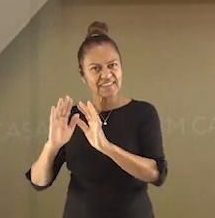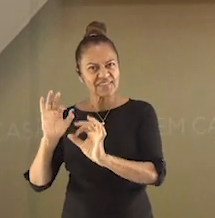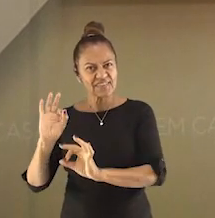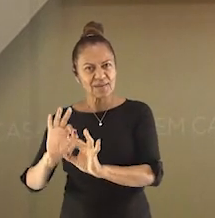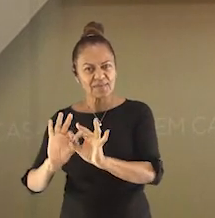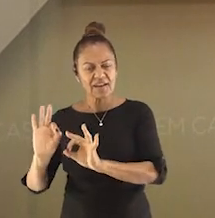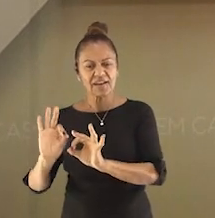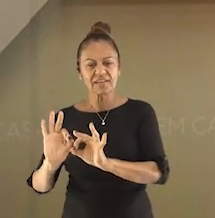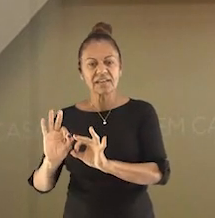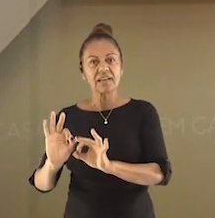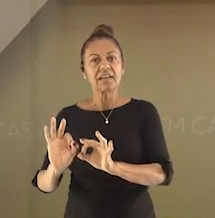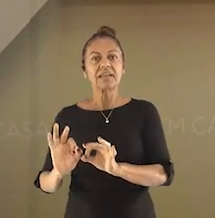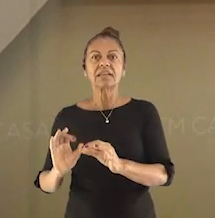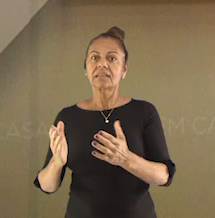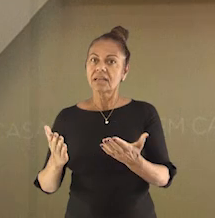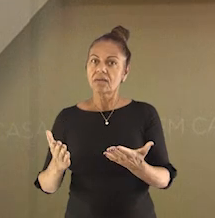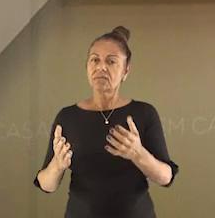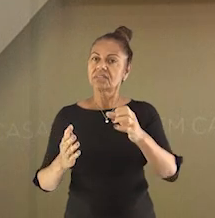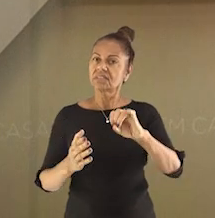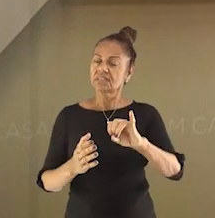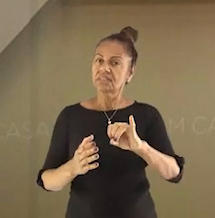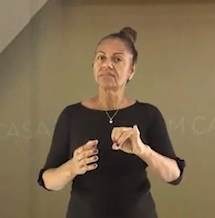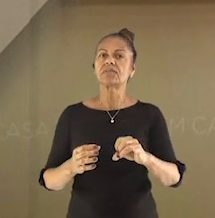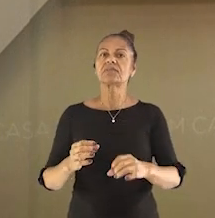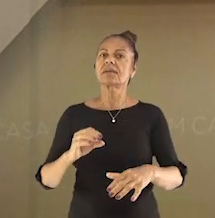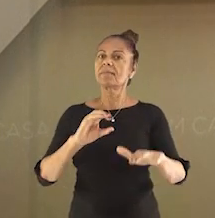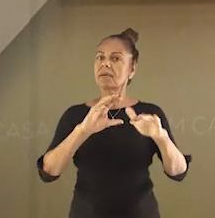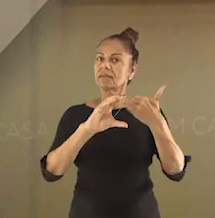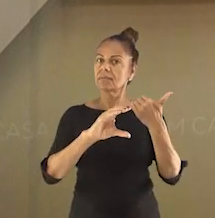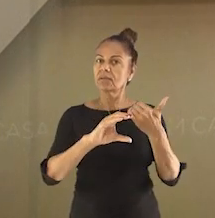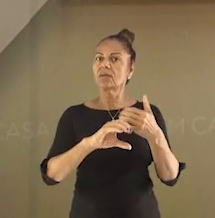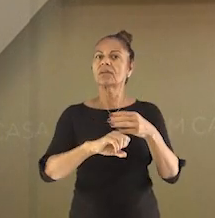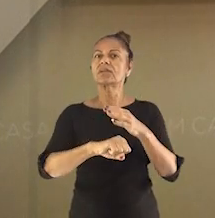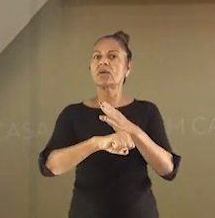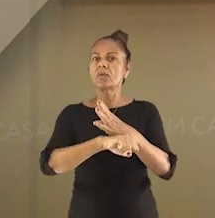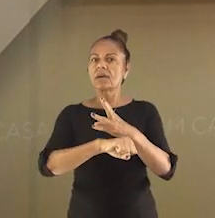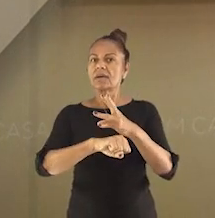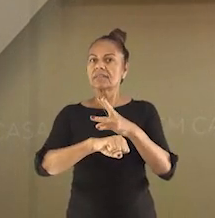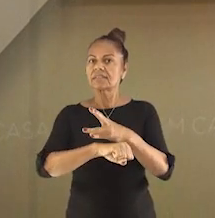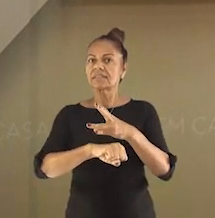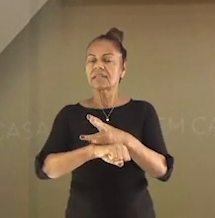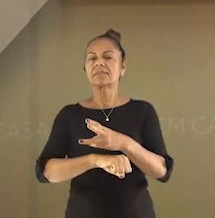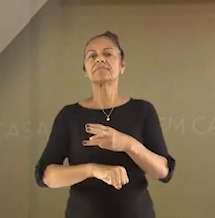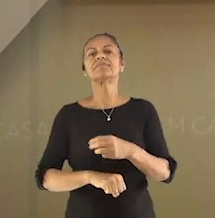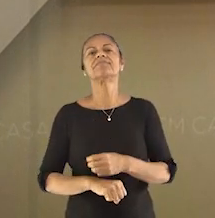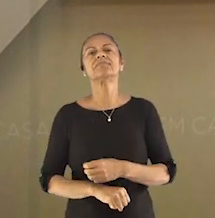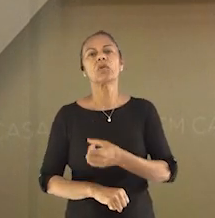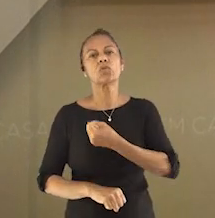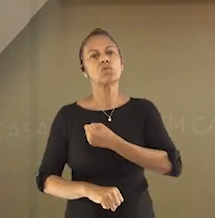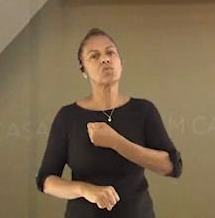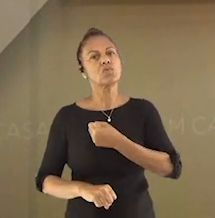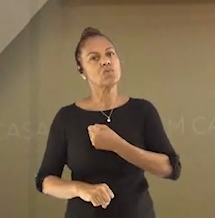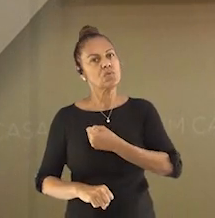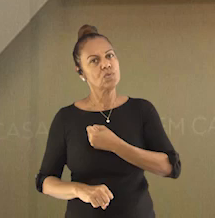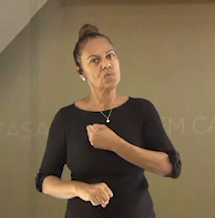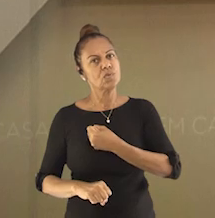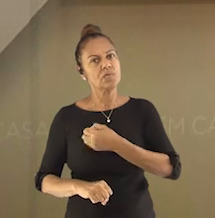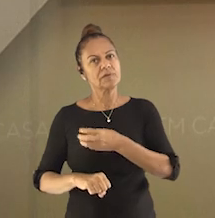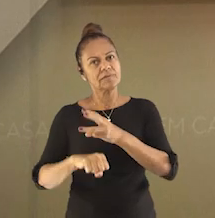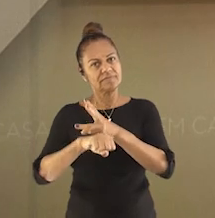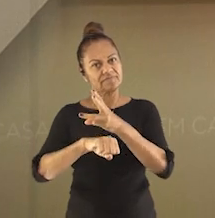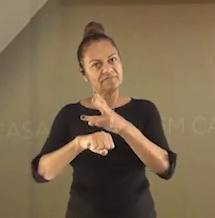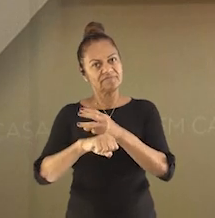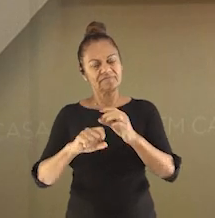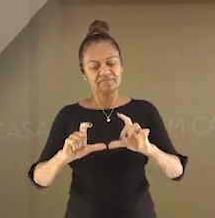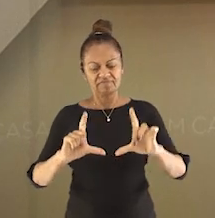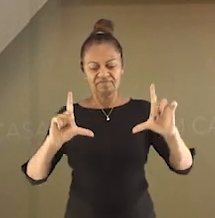aí, vocês conhecem alguma outra receita de adubo caseiro e que seja rápida? Se sim, envie para nós a sua